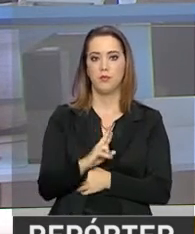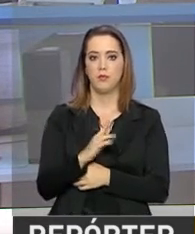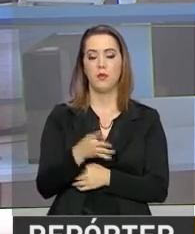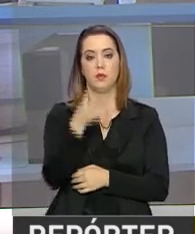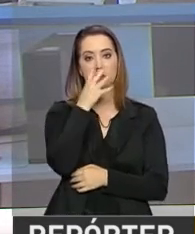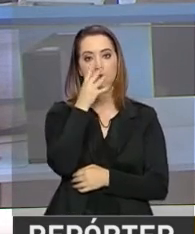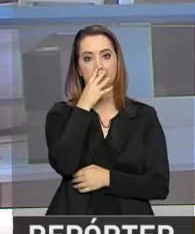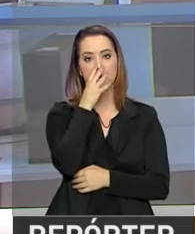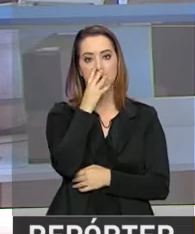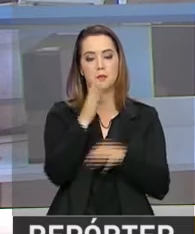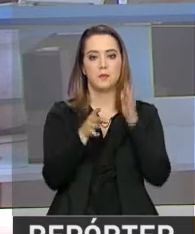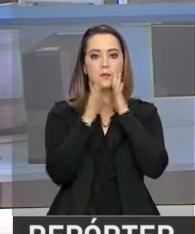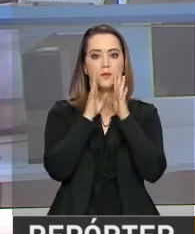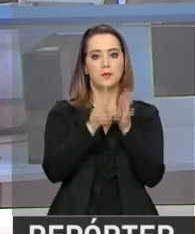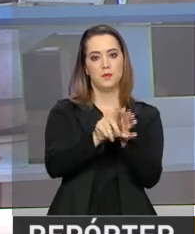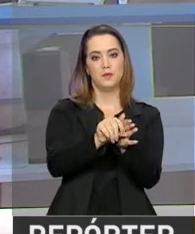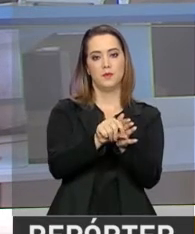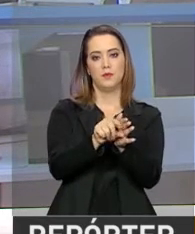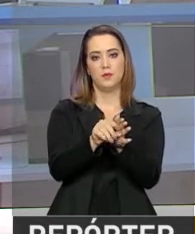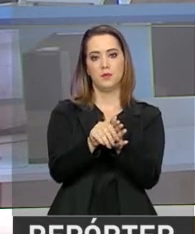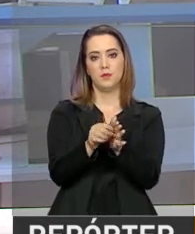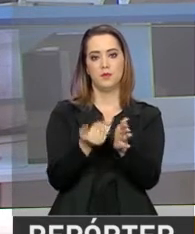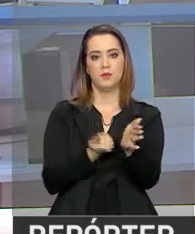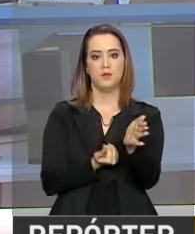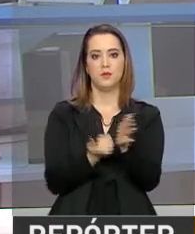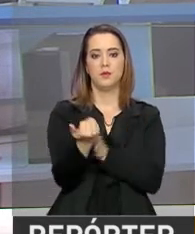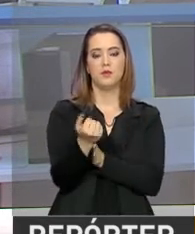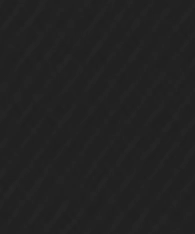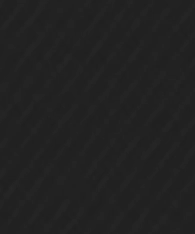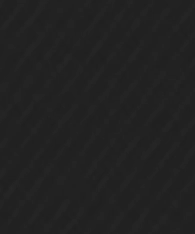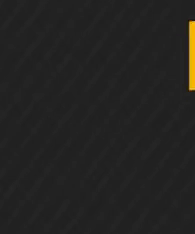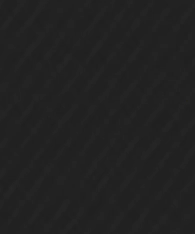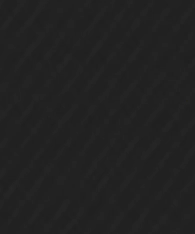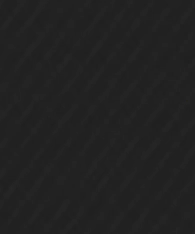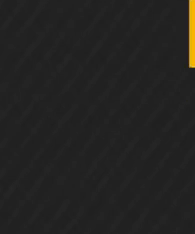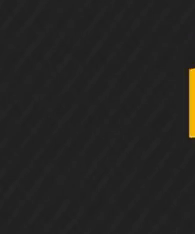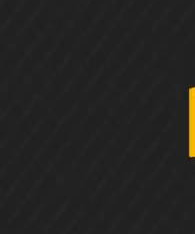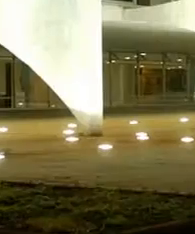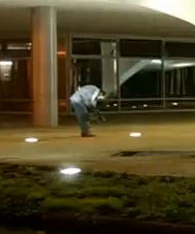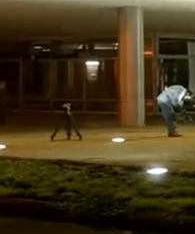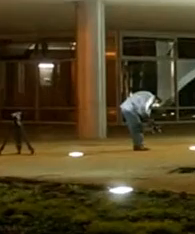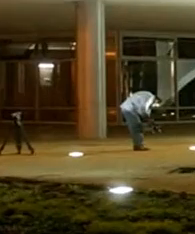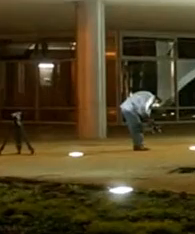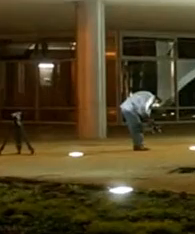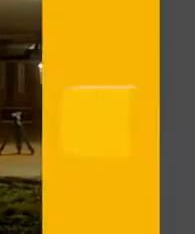NBR. Acompanhe também as novidades em nossas redes sociais.